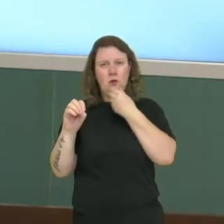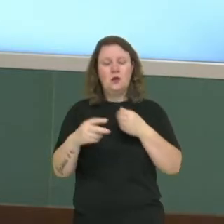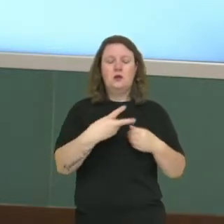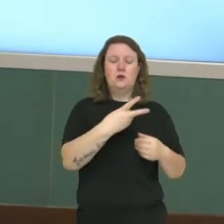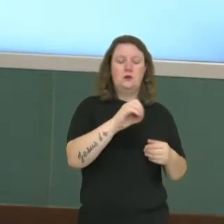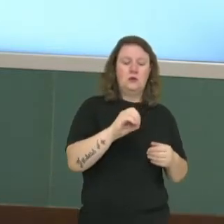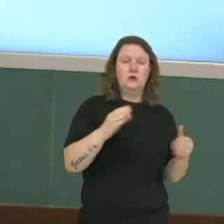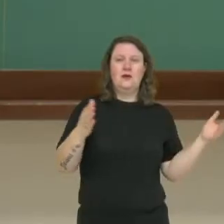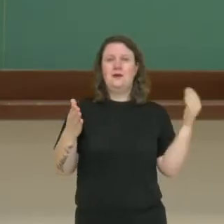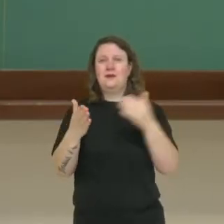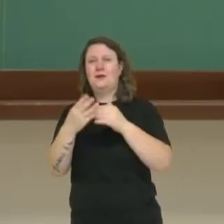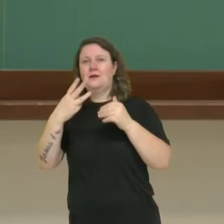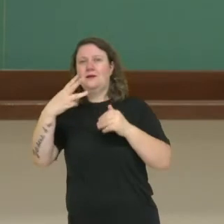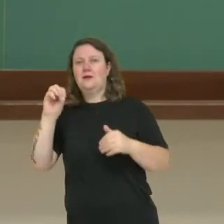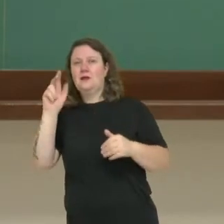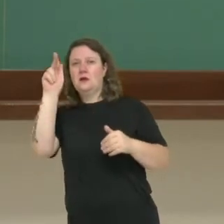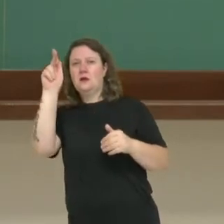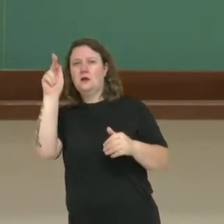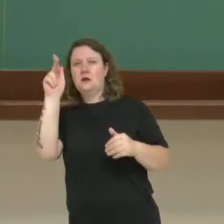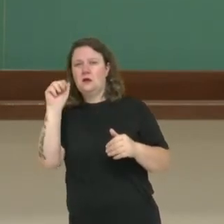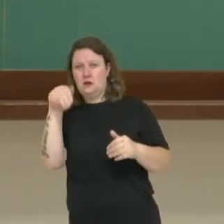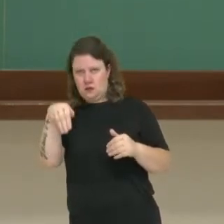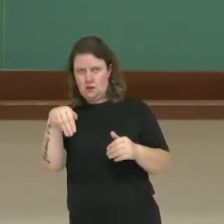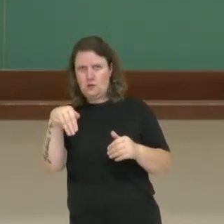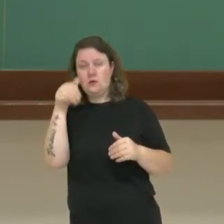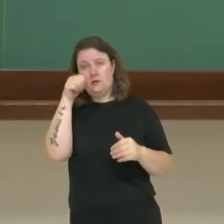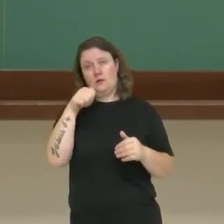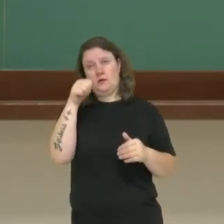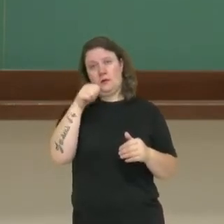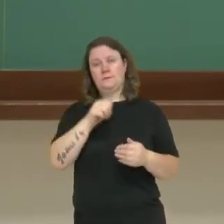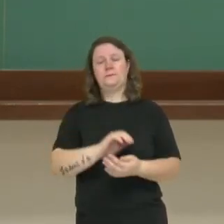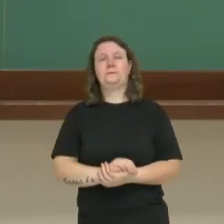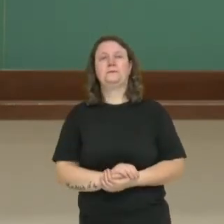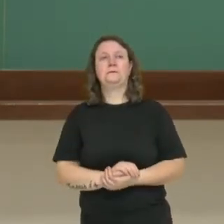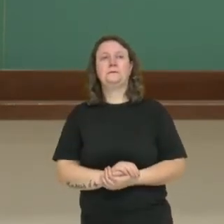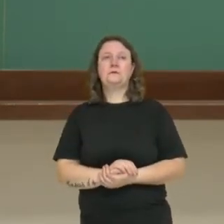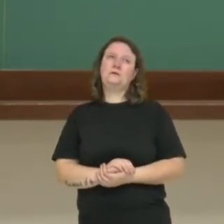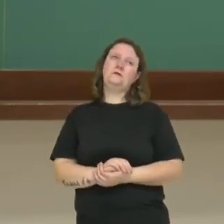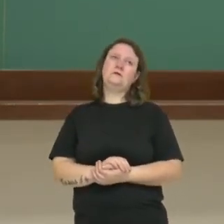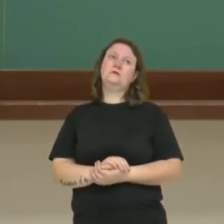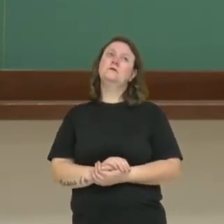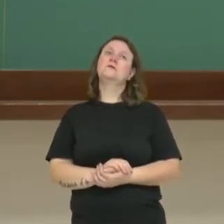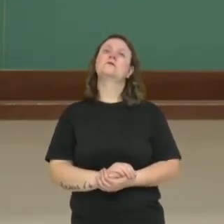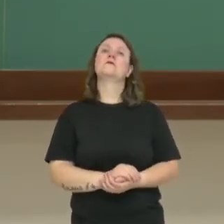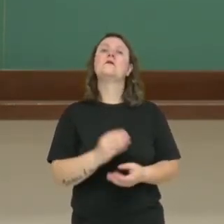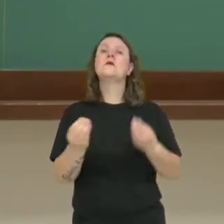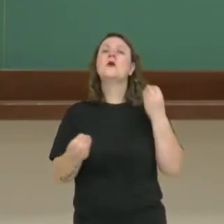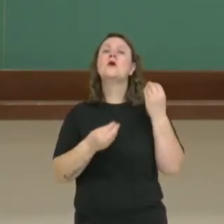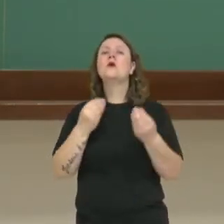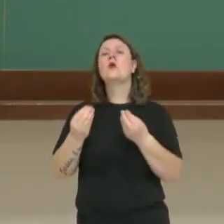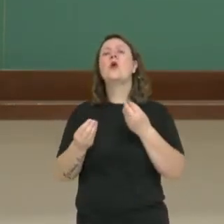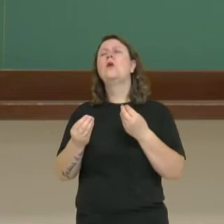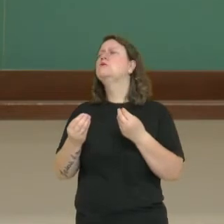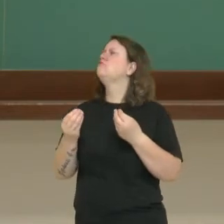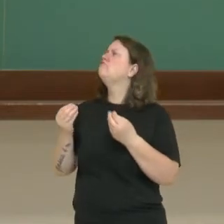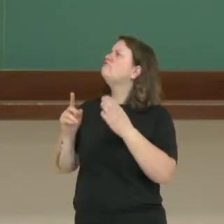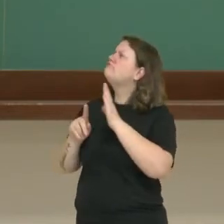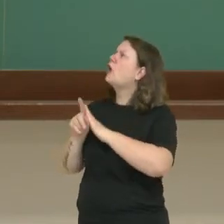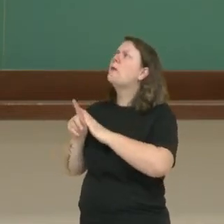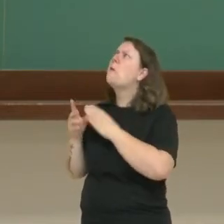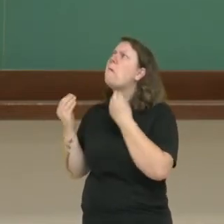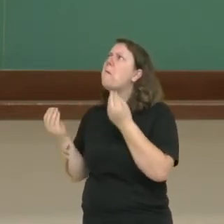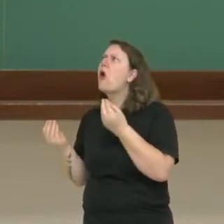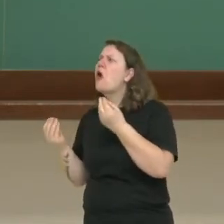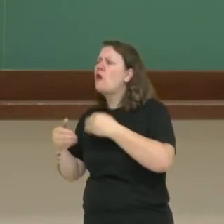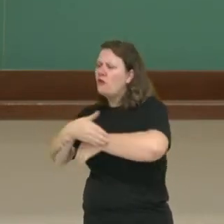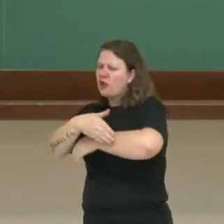feminino. Qual a diferença da prova individual, contra-relógio e estrada, né? Talvez você pergunte, professor, mas lá na estrada não vence